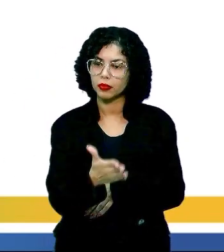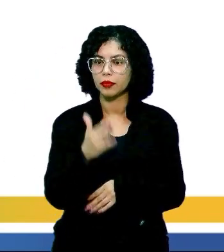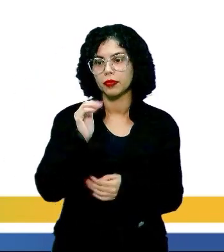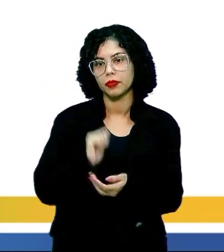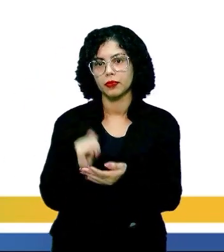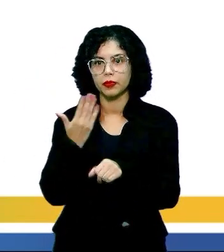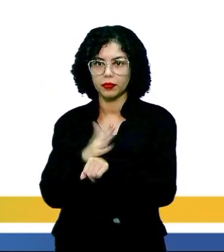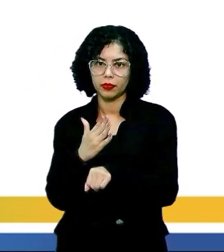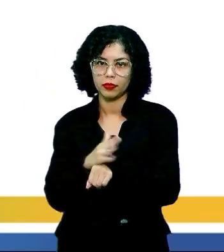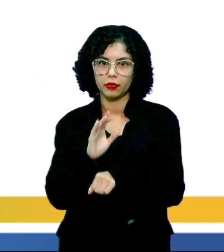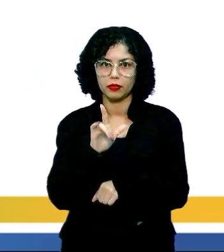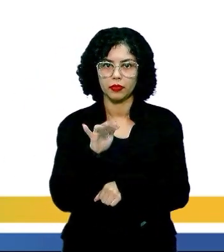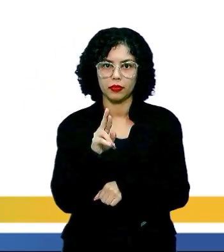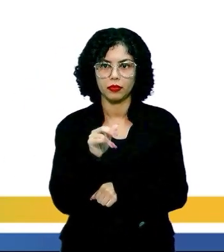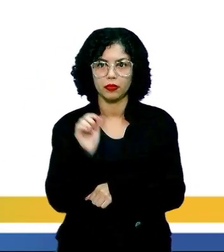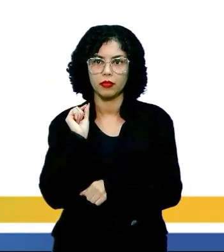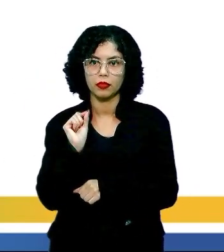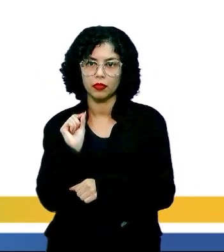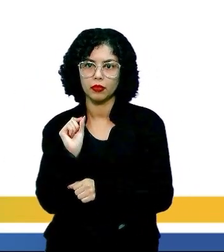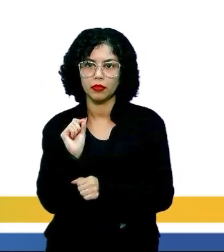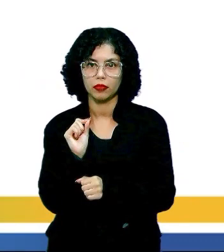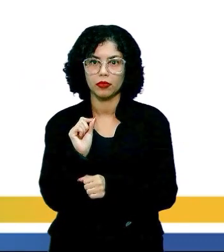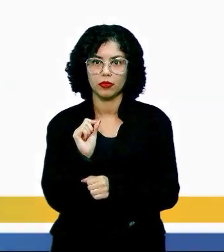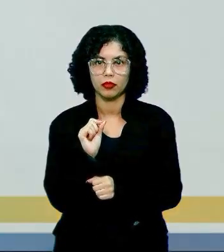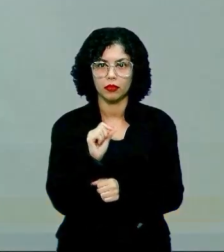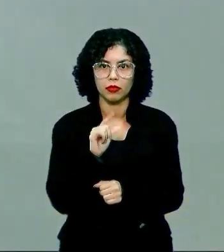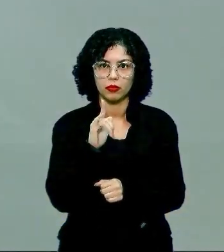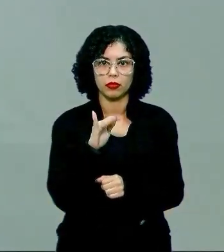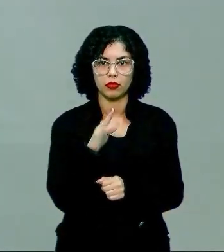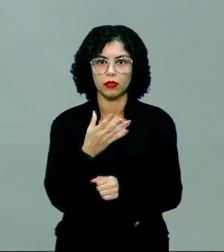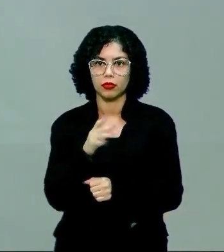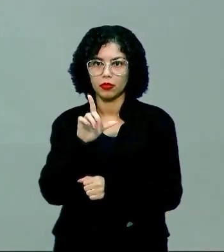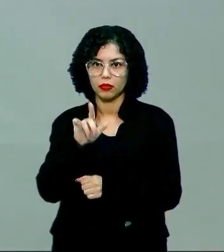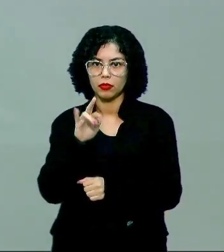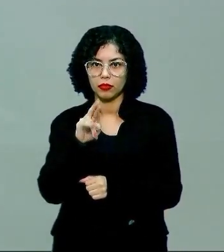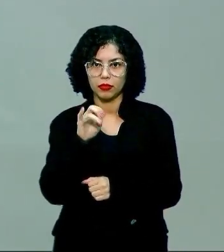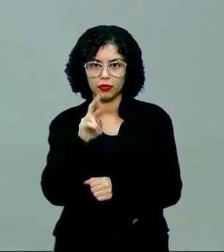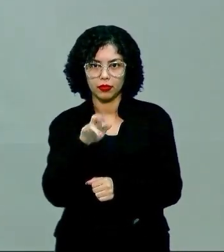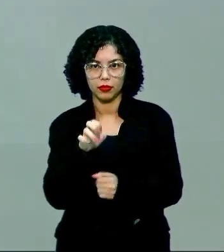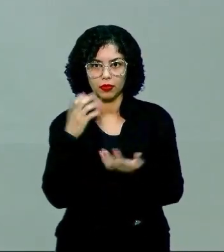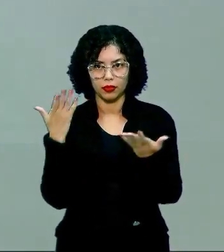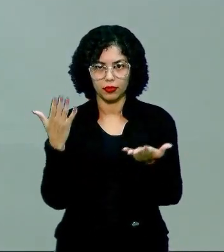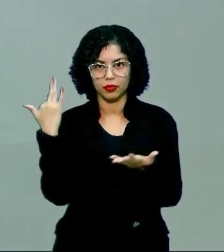direcionamento das práticas de lazer que vem do latimista ele olha que bonito